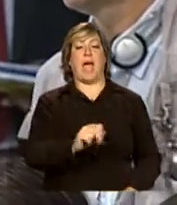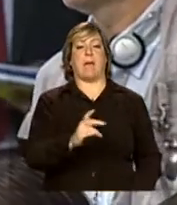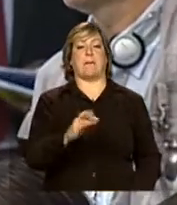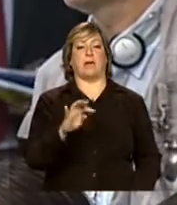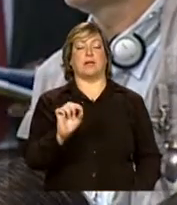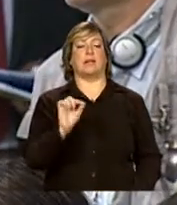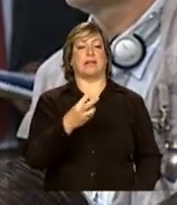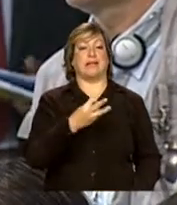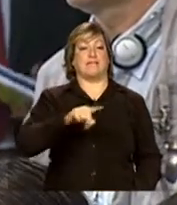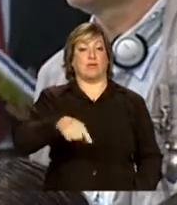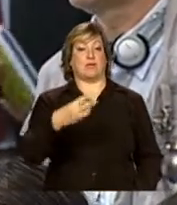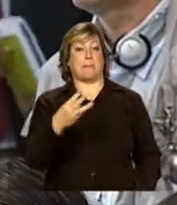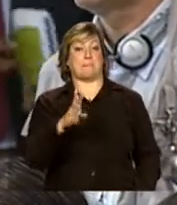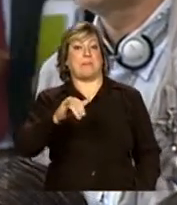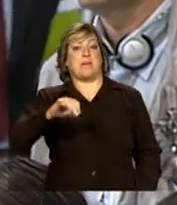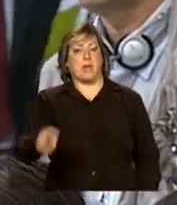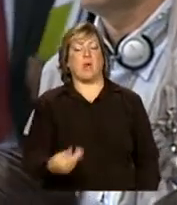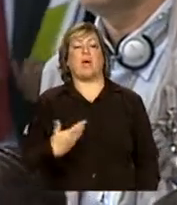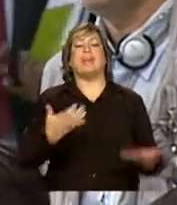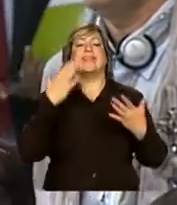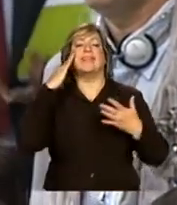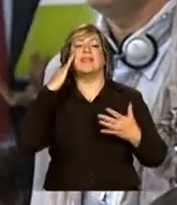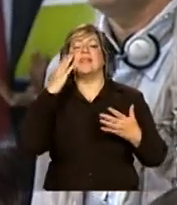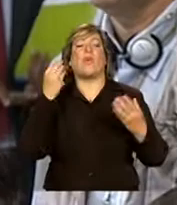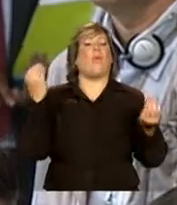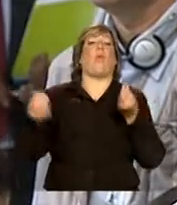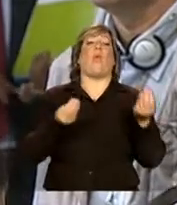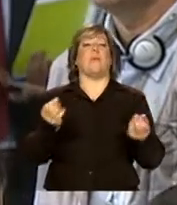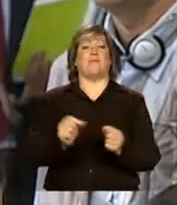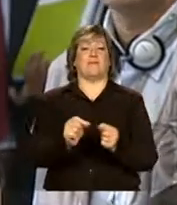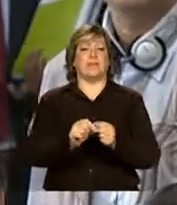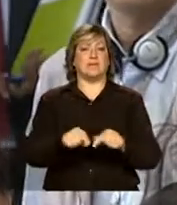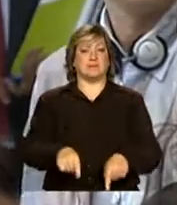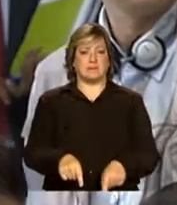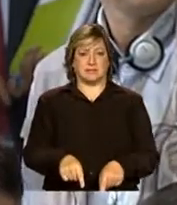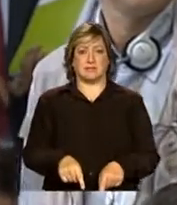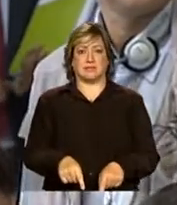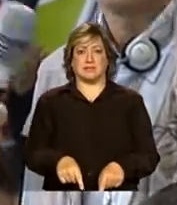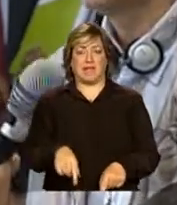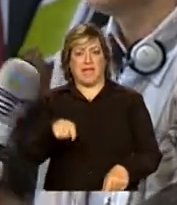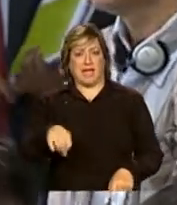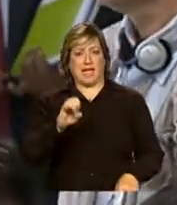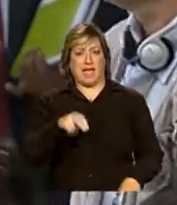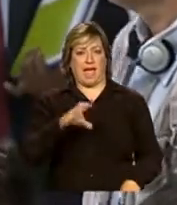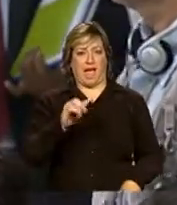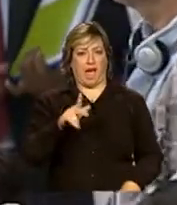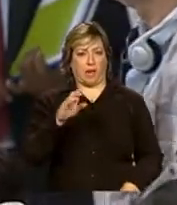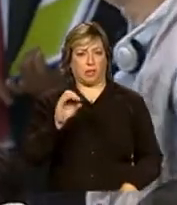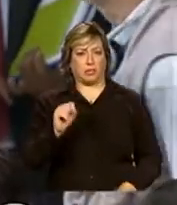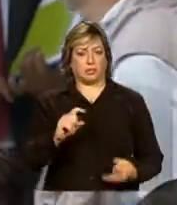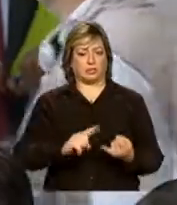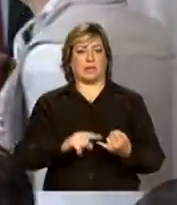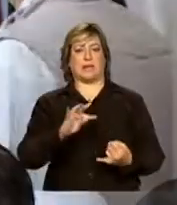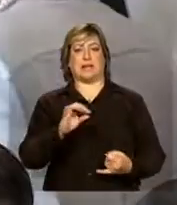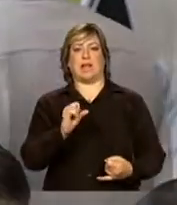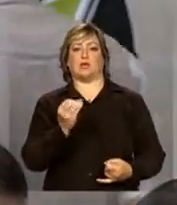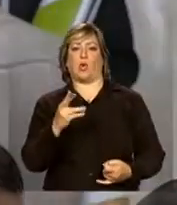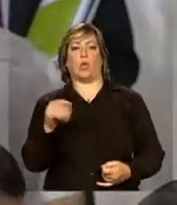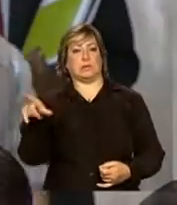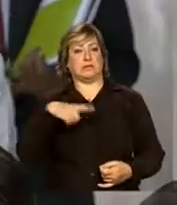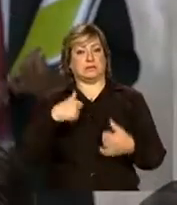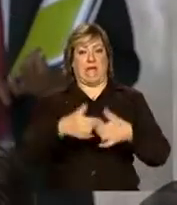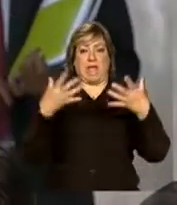de 3,3 bilhões. Eu queria só entender exatamente o mecanismo. Seriam os encargos que o Tesouro está